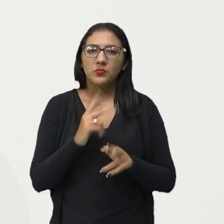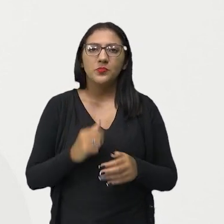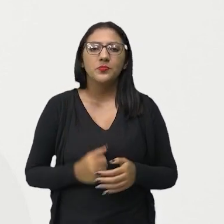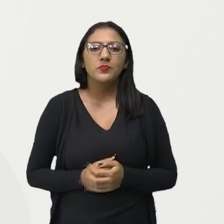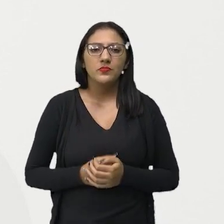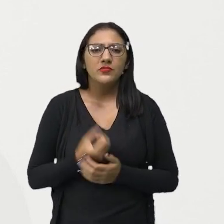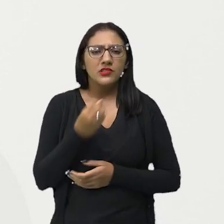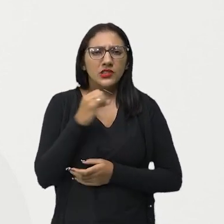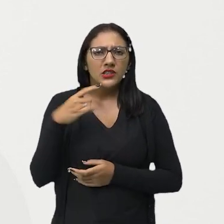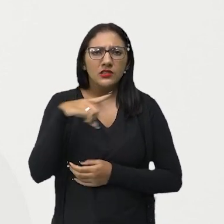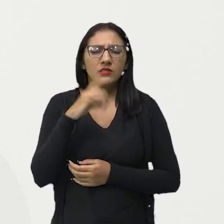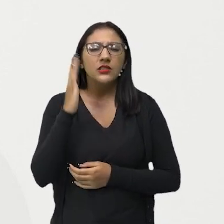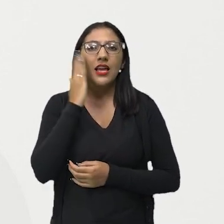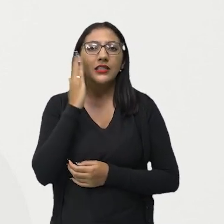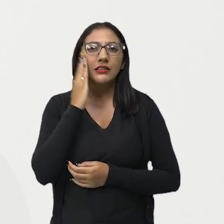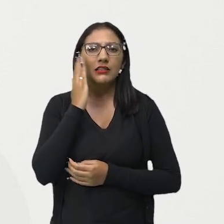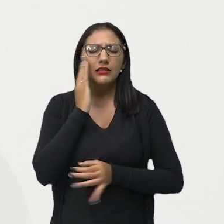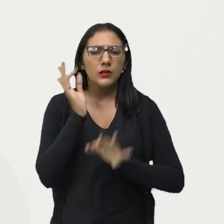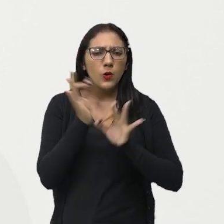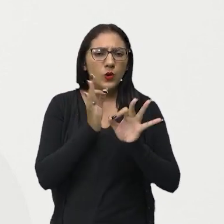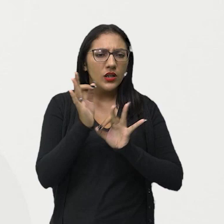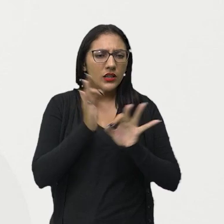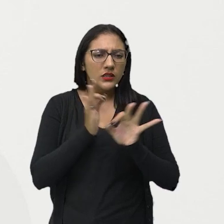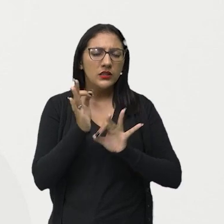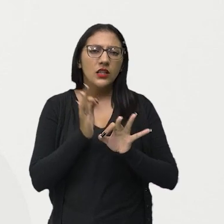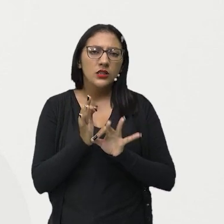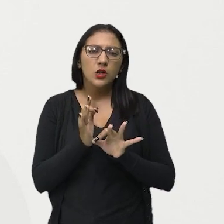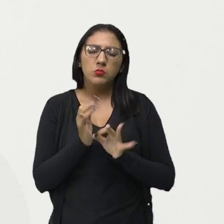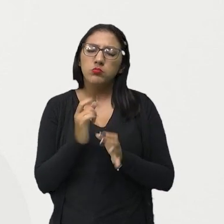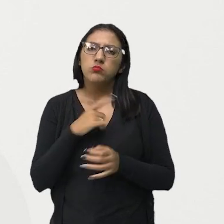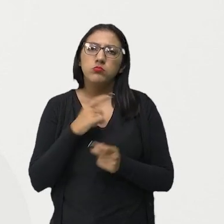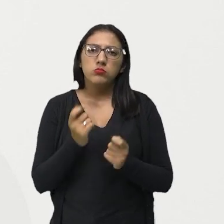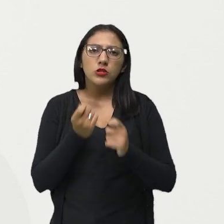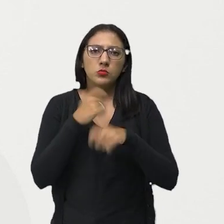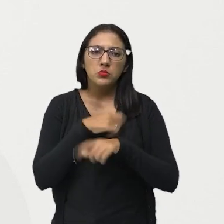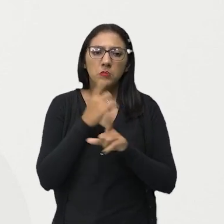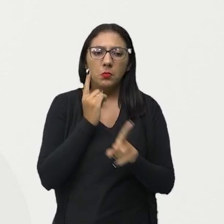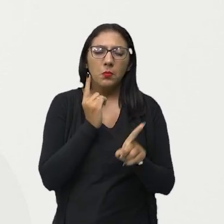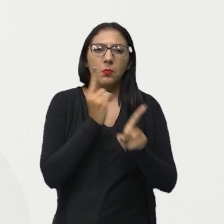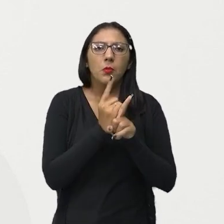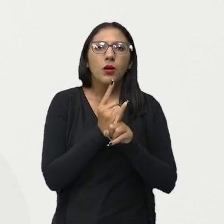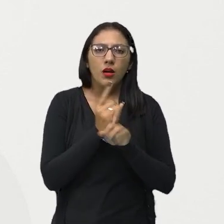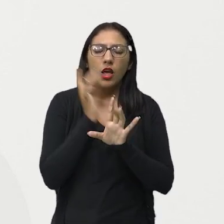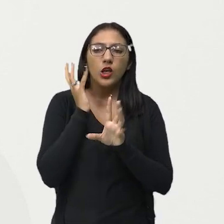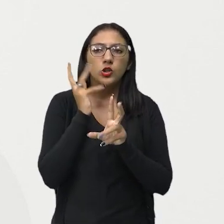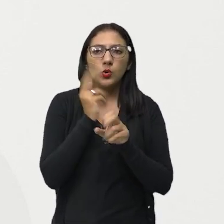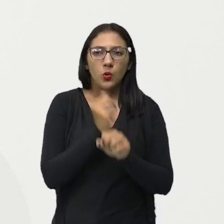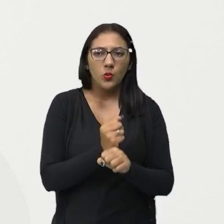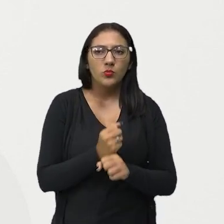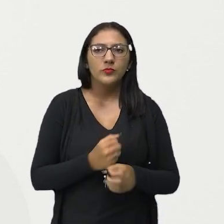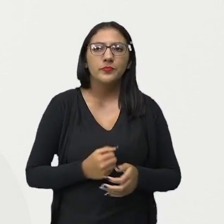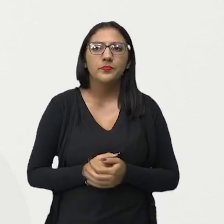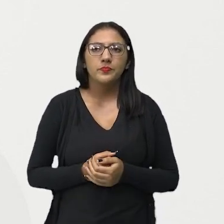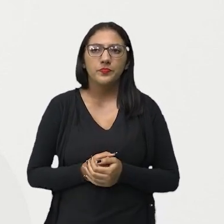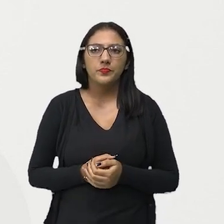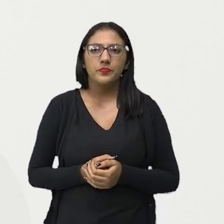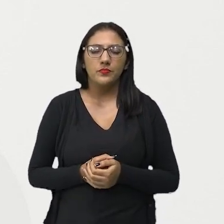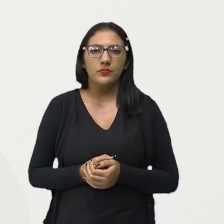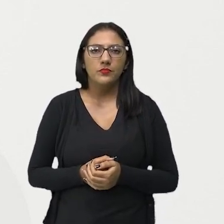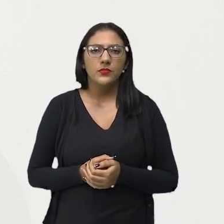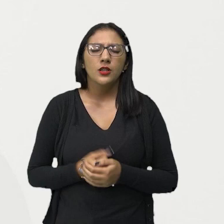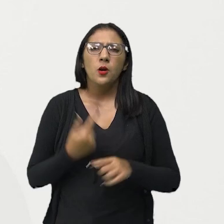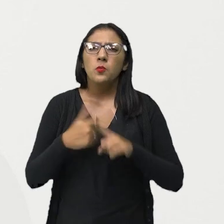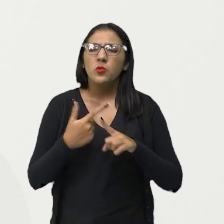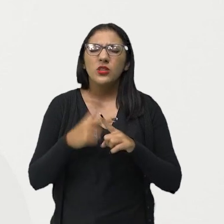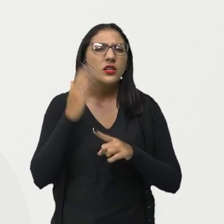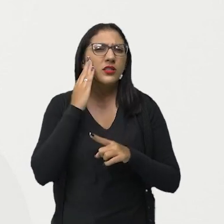Você entender, então, o comando da questão vai dizer se você vai acertar ou não a questão. Porque realizar a soma e a